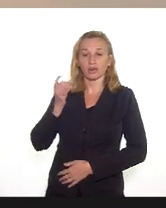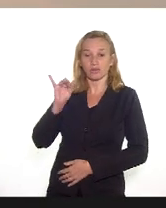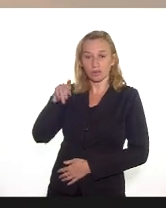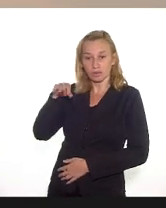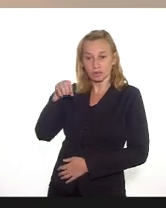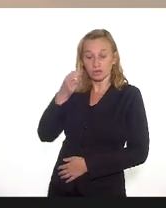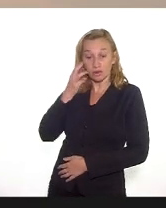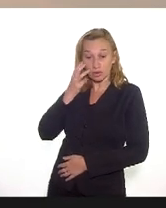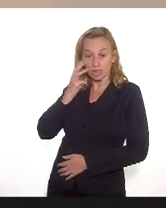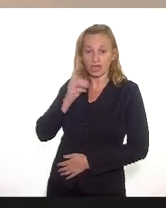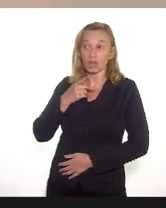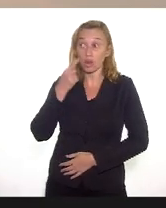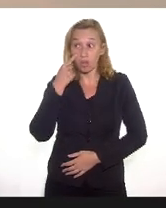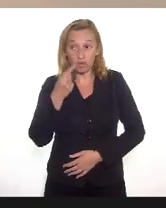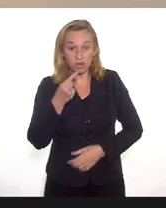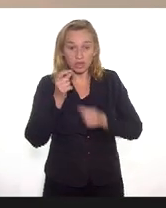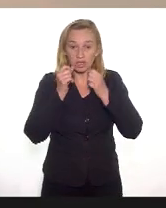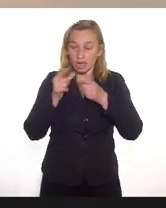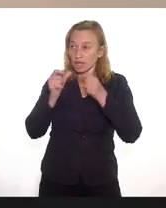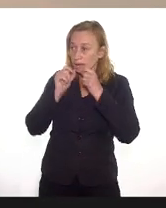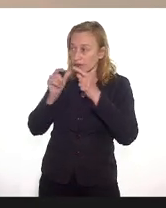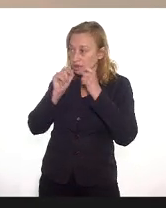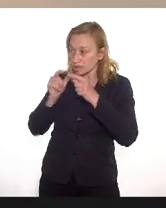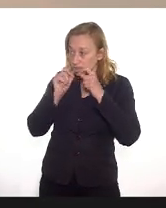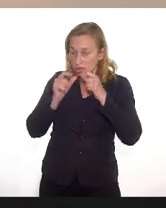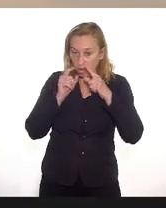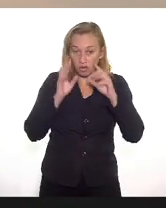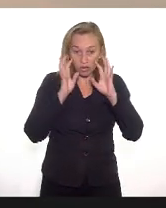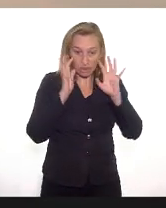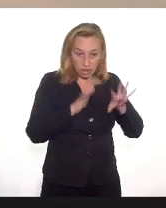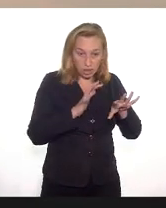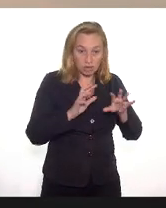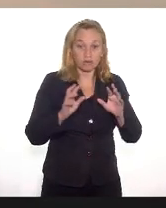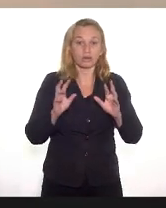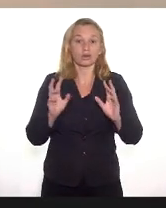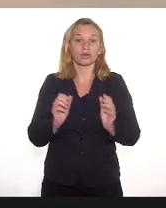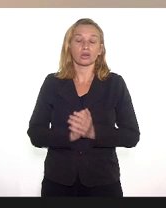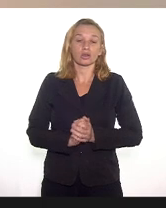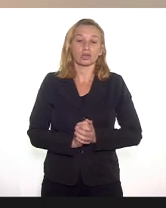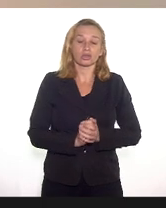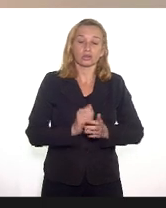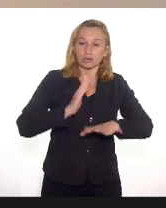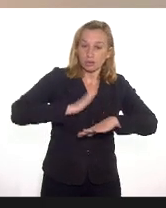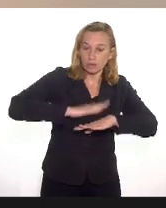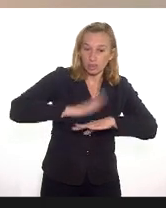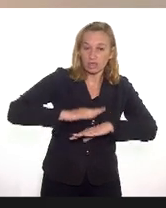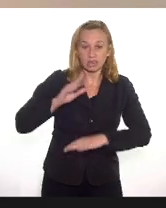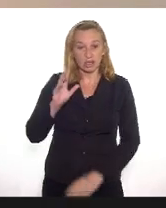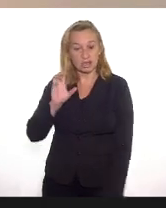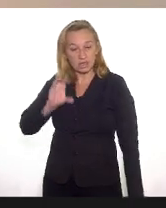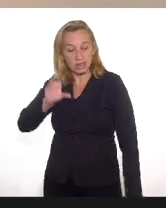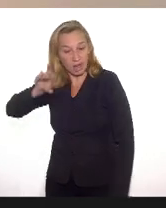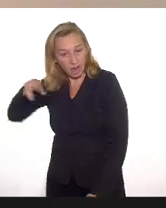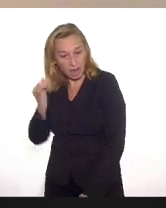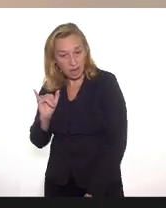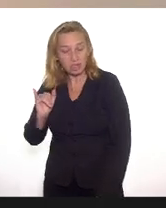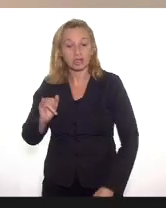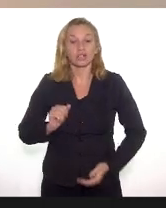aqui as reclamações, fiquei muito atento em relação à questão da autonomia da Fundação CCERG, sobre a